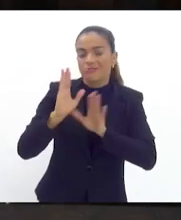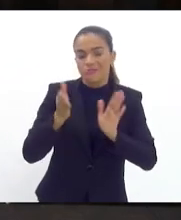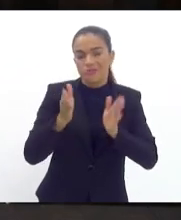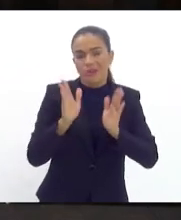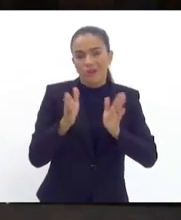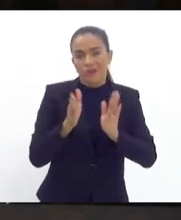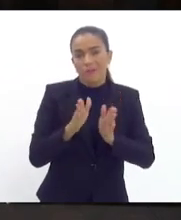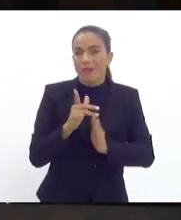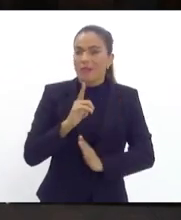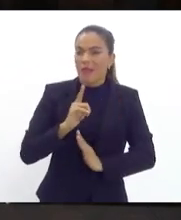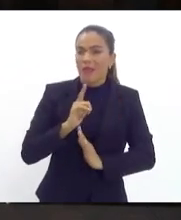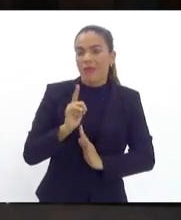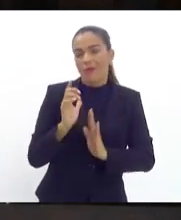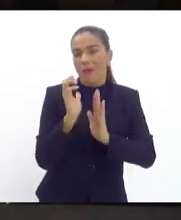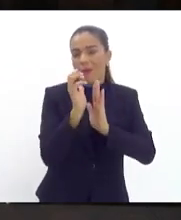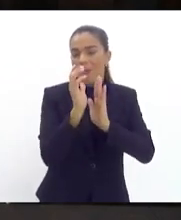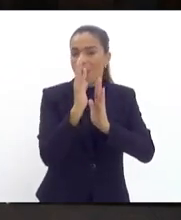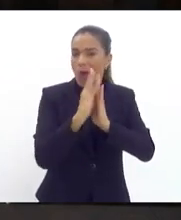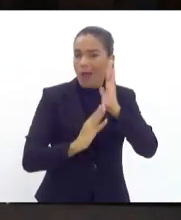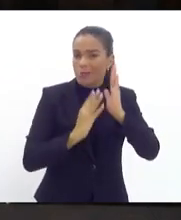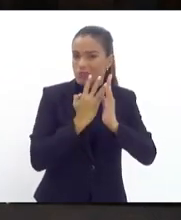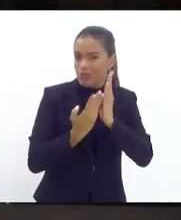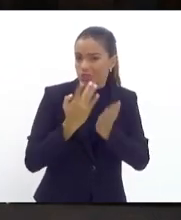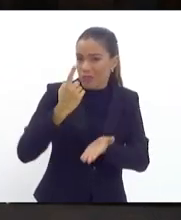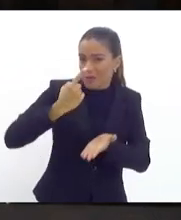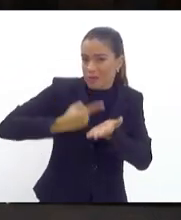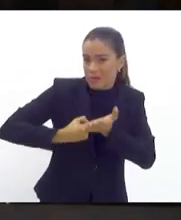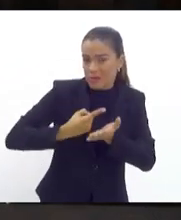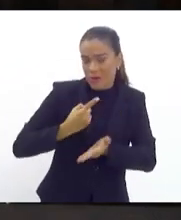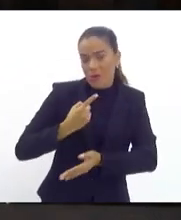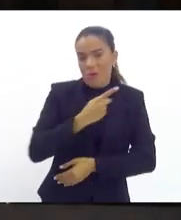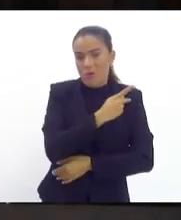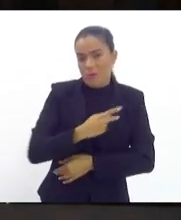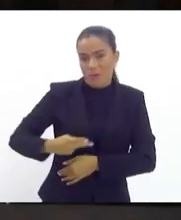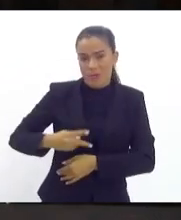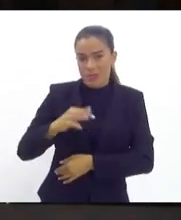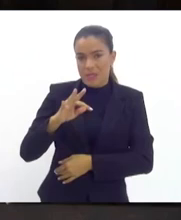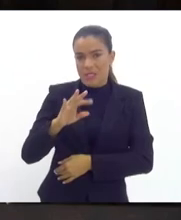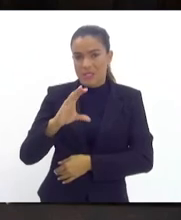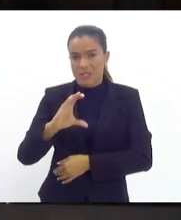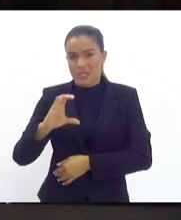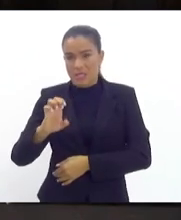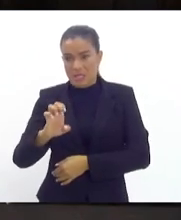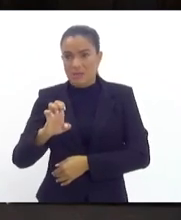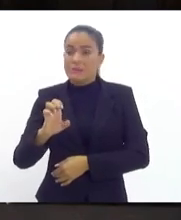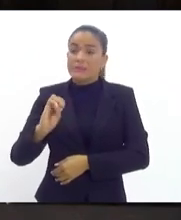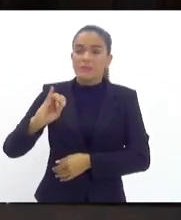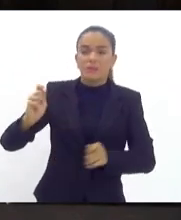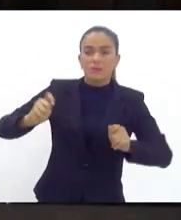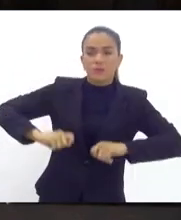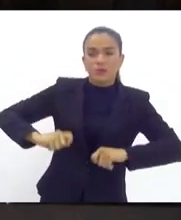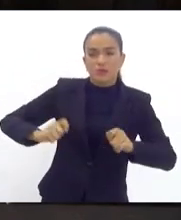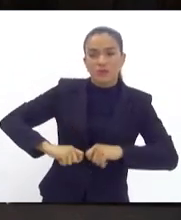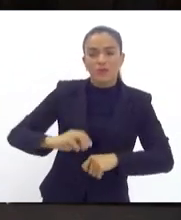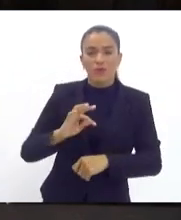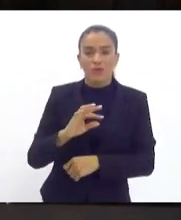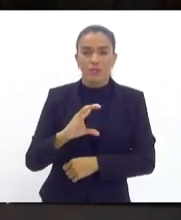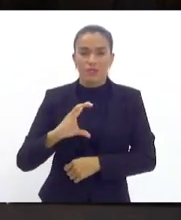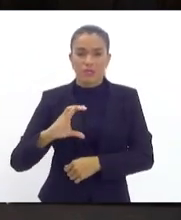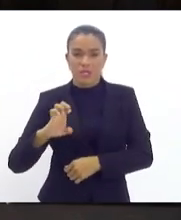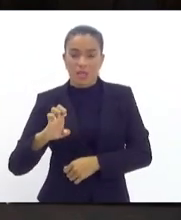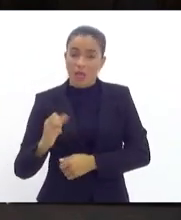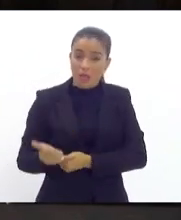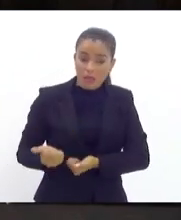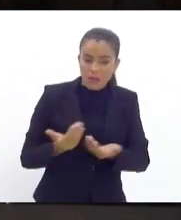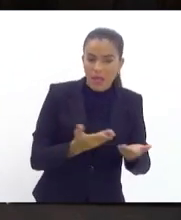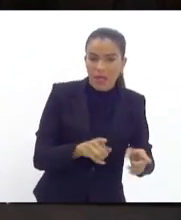uma agenda pré-marcada já com o presidente do TSE para a gente levar esse assunto E se possível o TSE não só CD